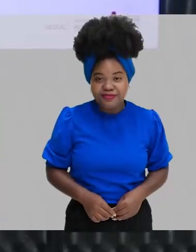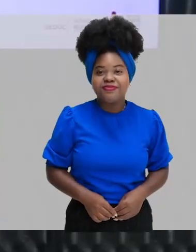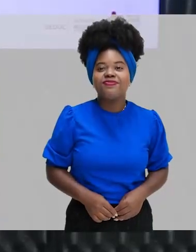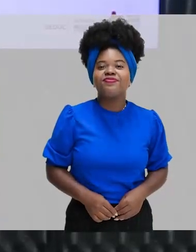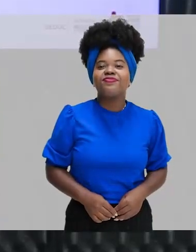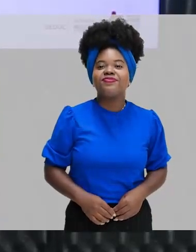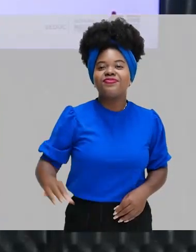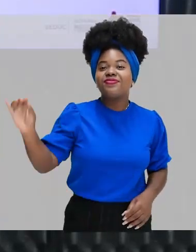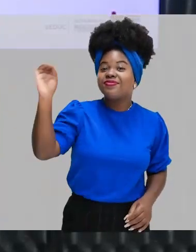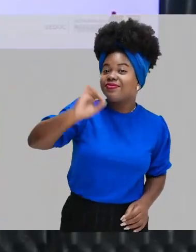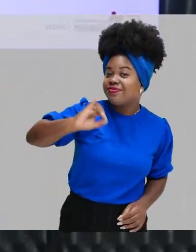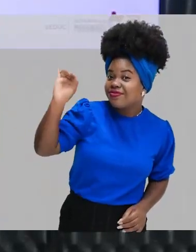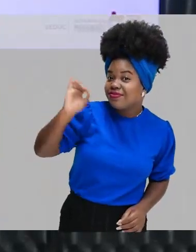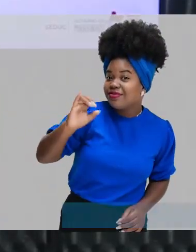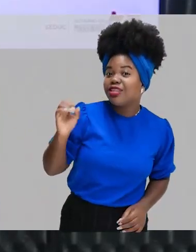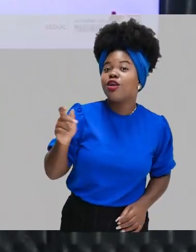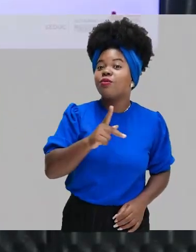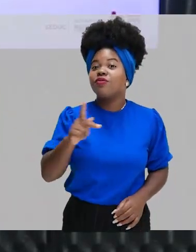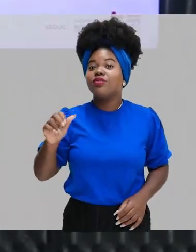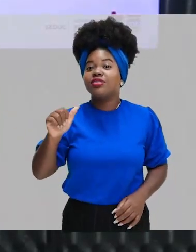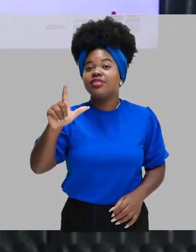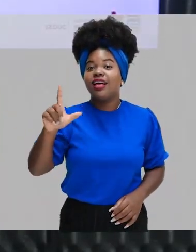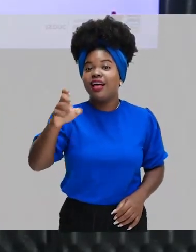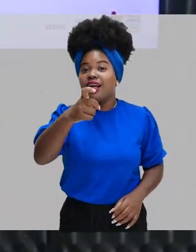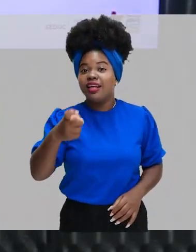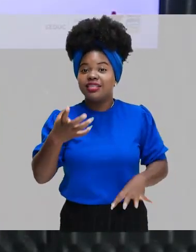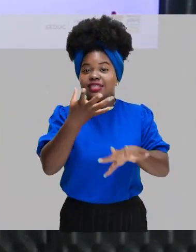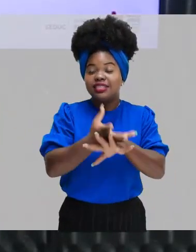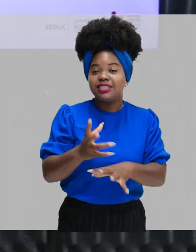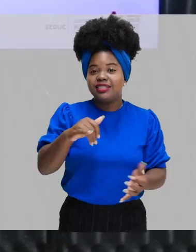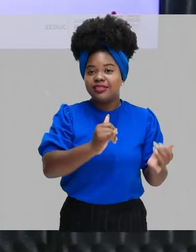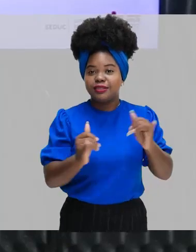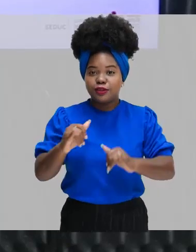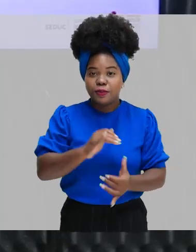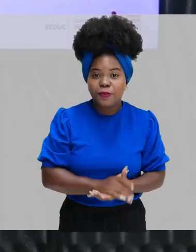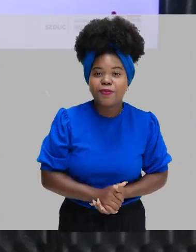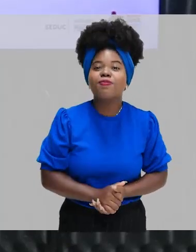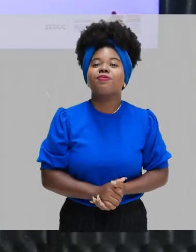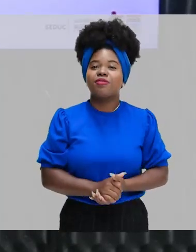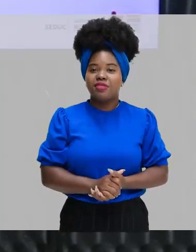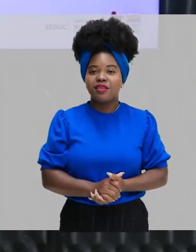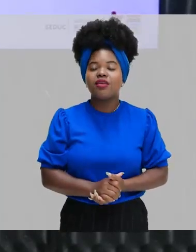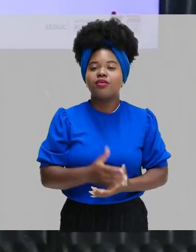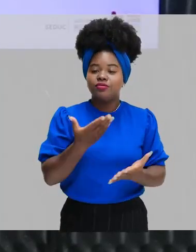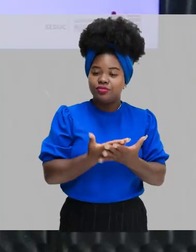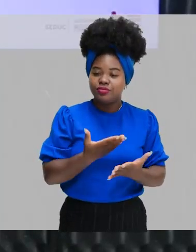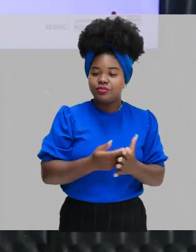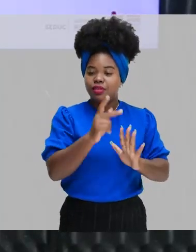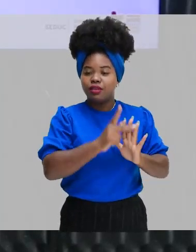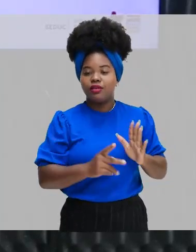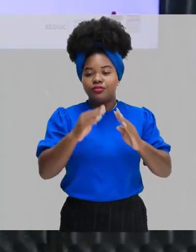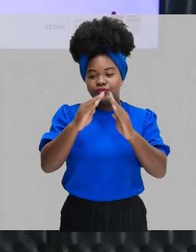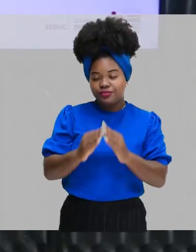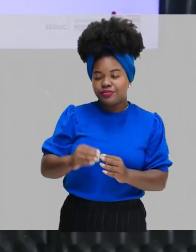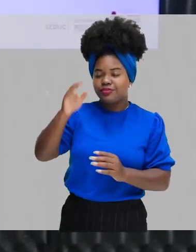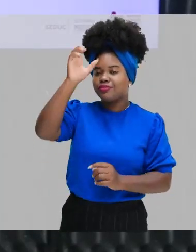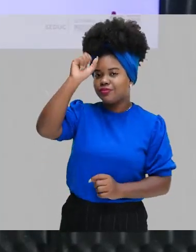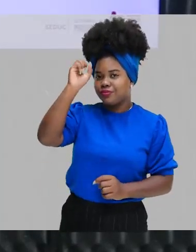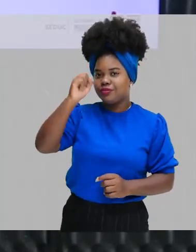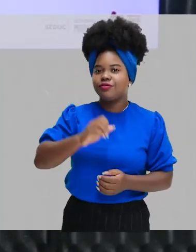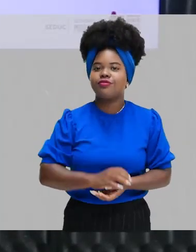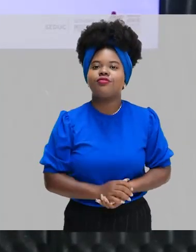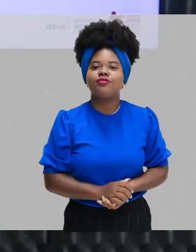Olá turma sejam todos bem-vindos professor Alex Ferreira disciplina química mais uma do nosso projeto fique em casa